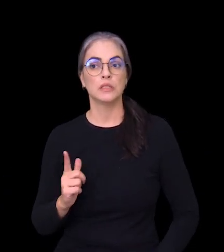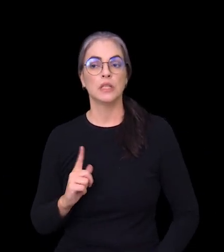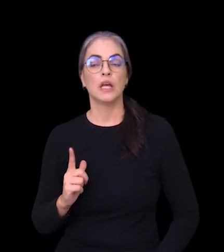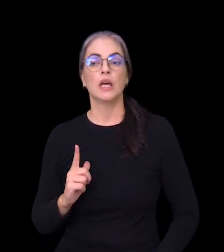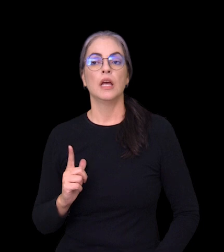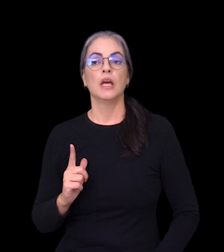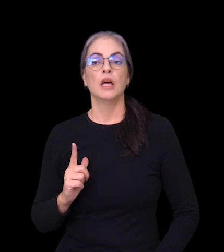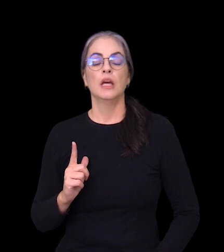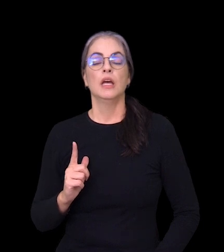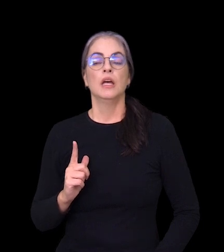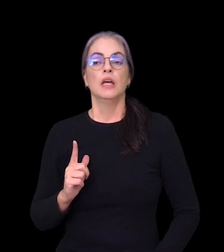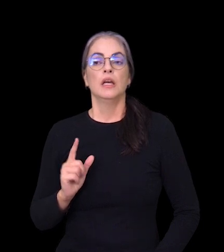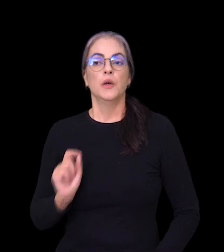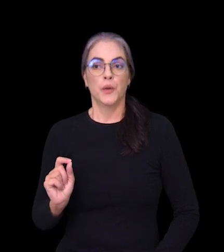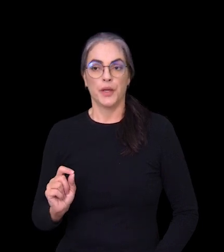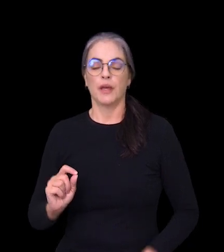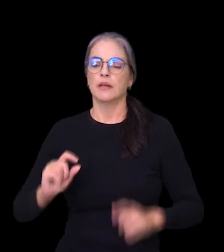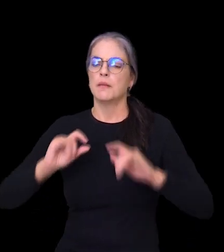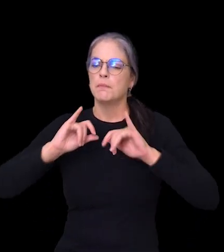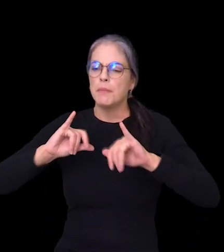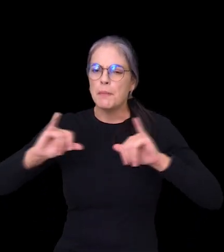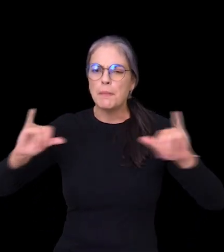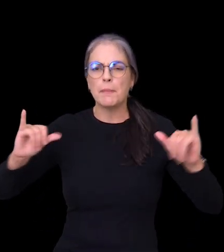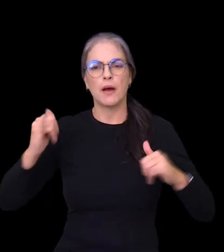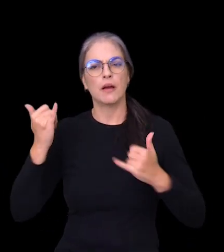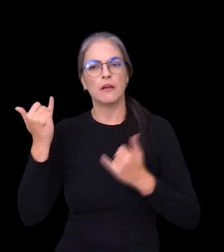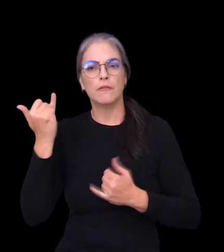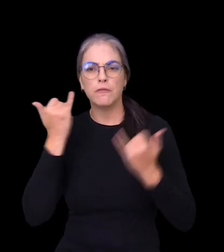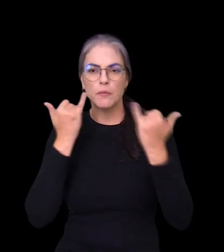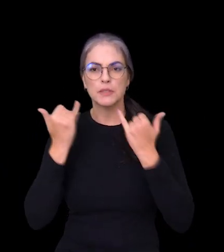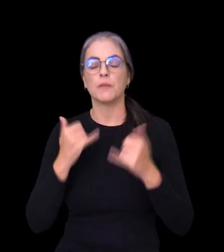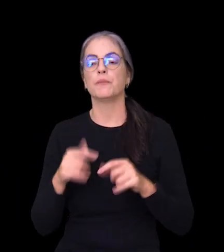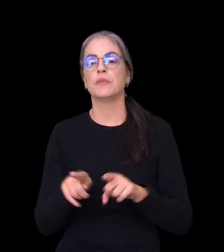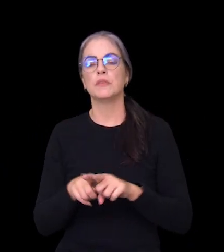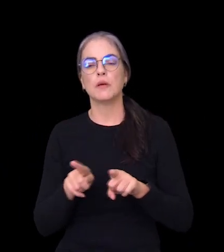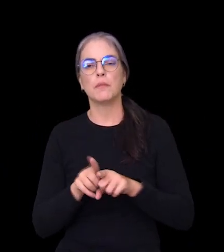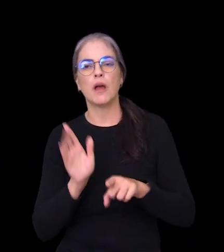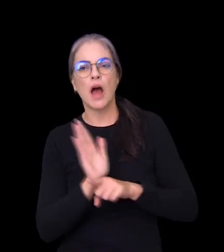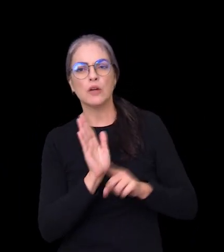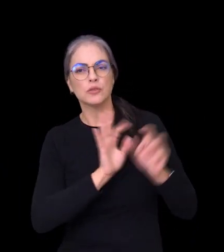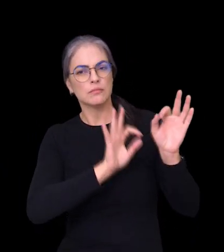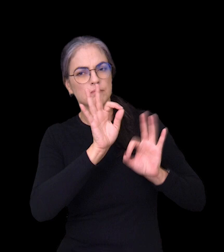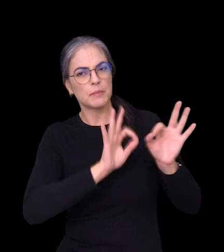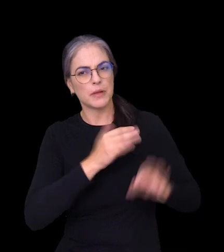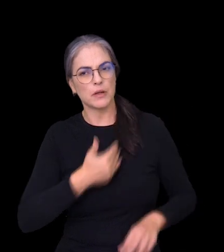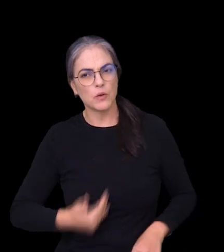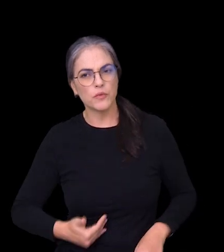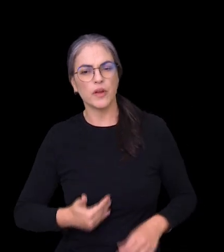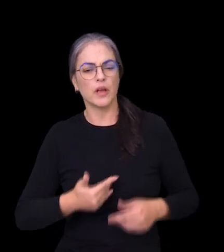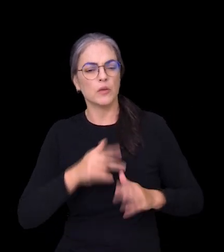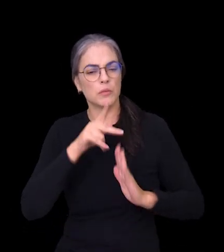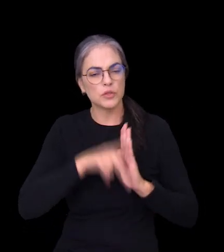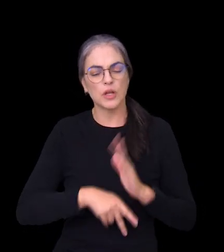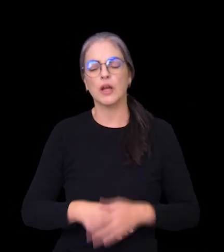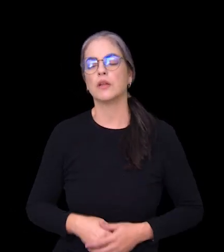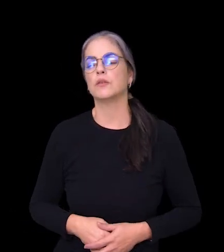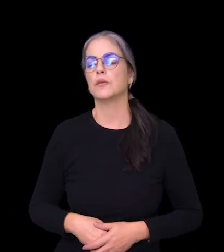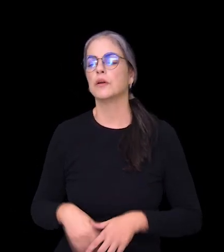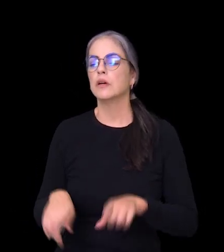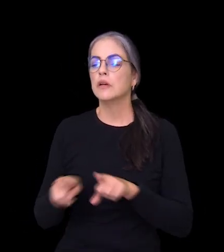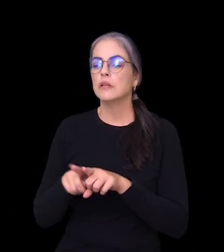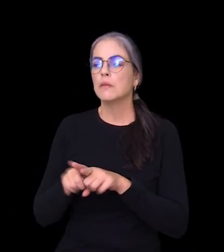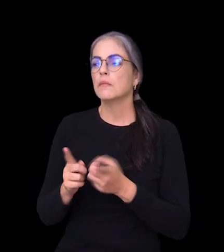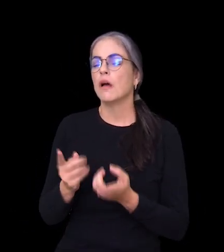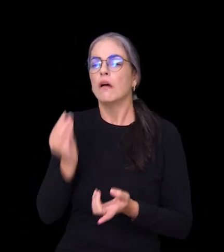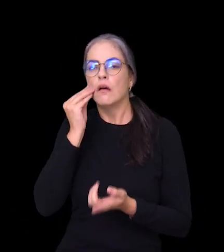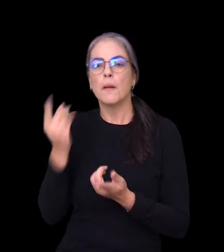informação e dados, trabalhar no fortalecimento de políticas públicas, parcerias também com projetos, principalmente pensando,